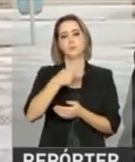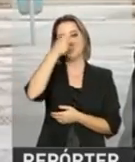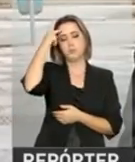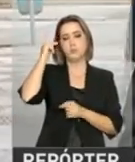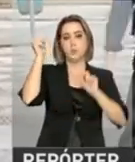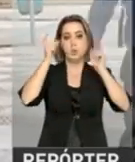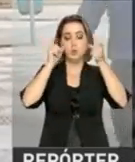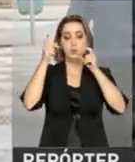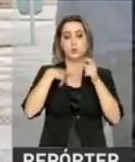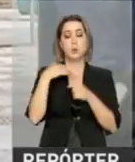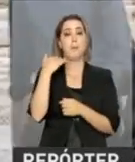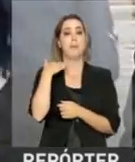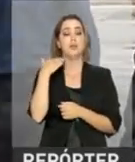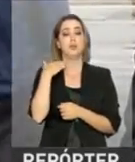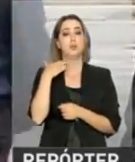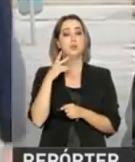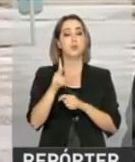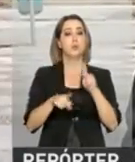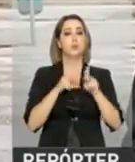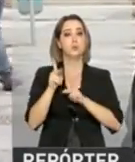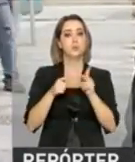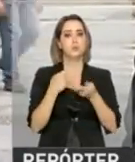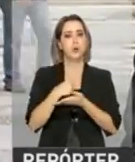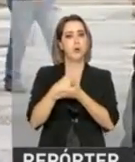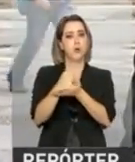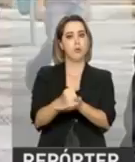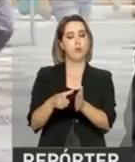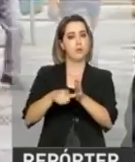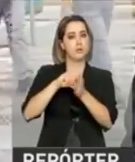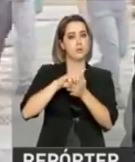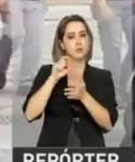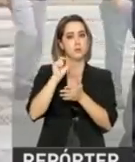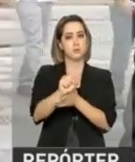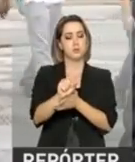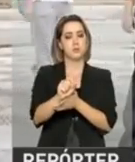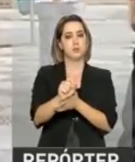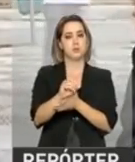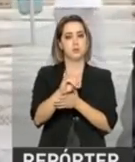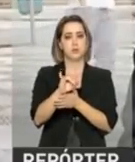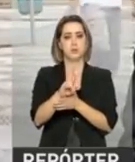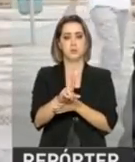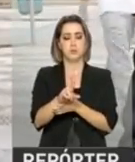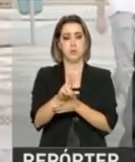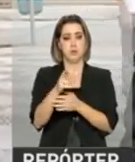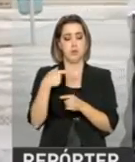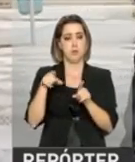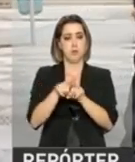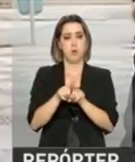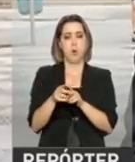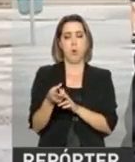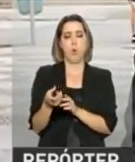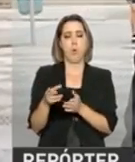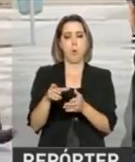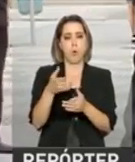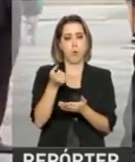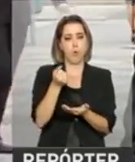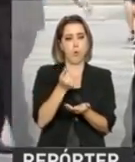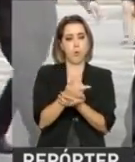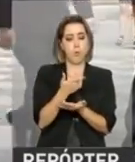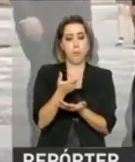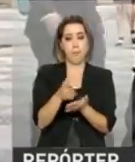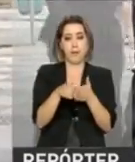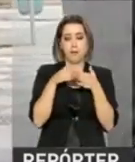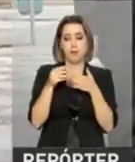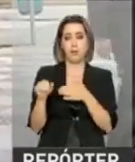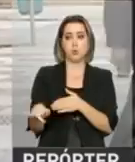contribuintes, bancos públicos e privados se oferecem para antecipar a restituição. E para isso, é claro, cobram juros. Aí fica a